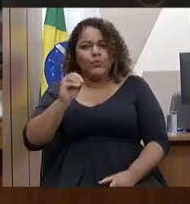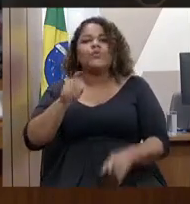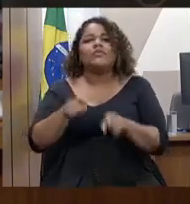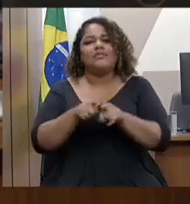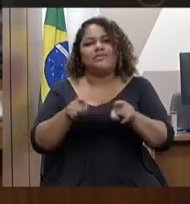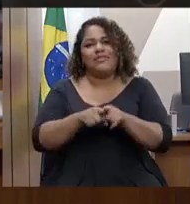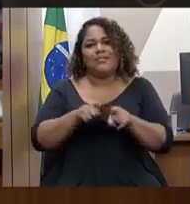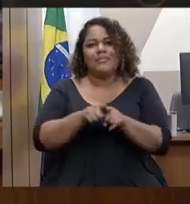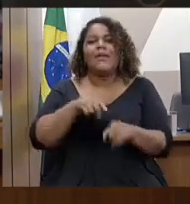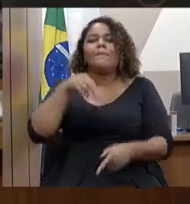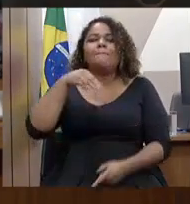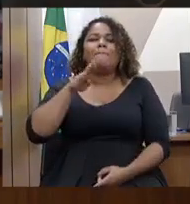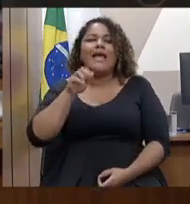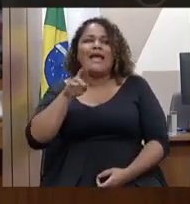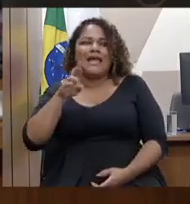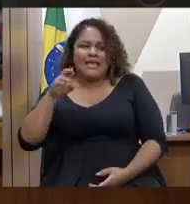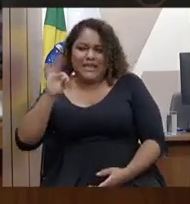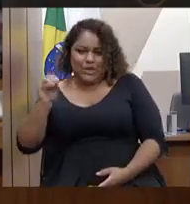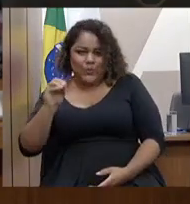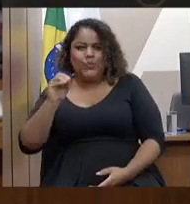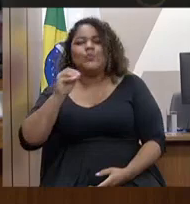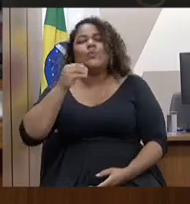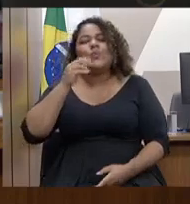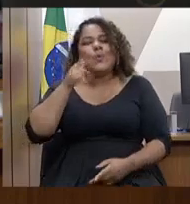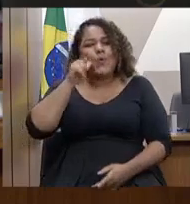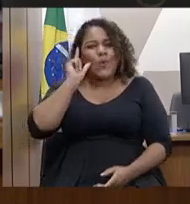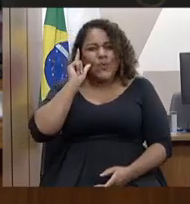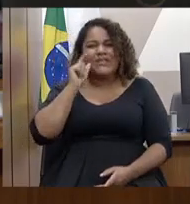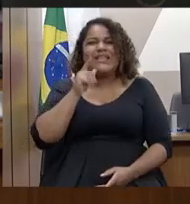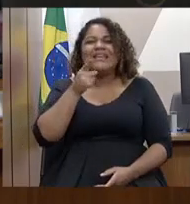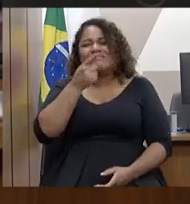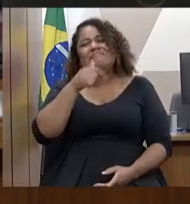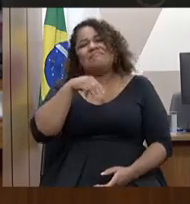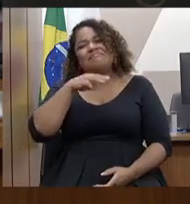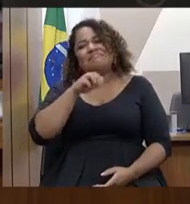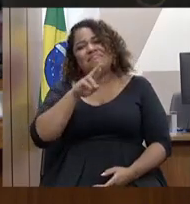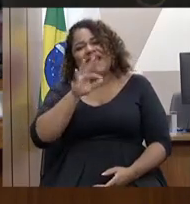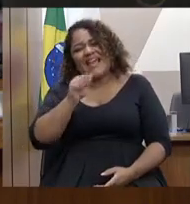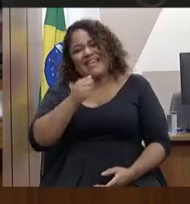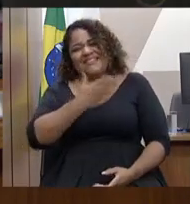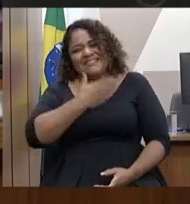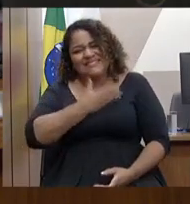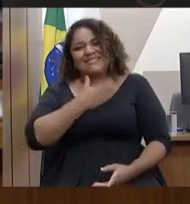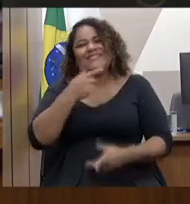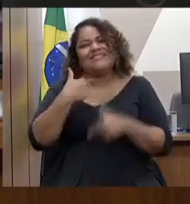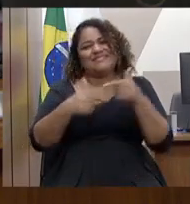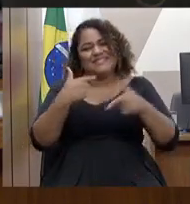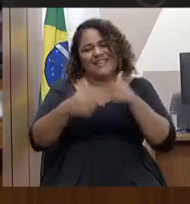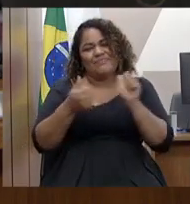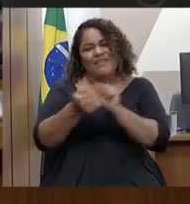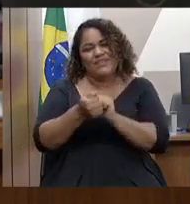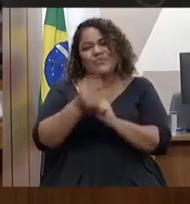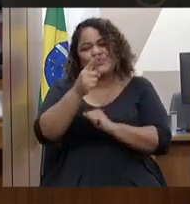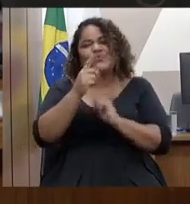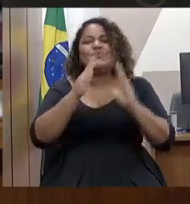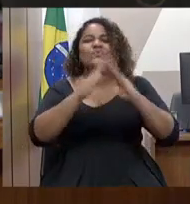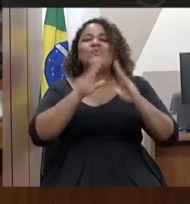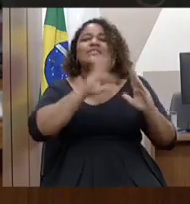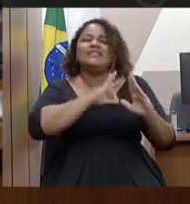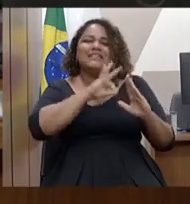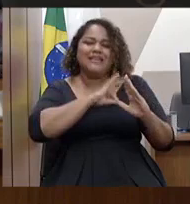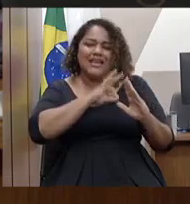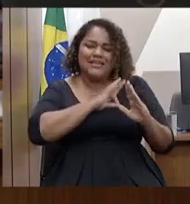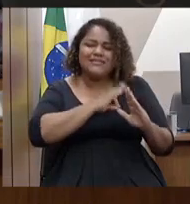esteve presente ontem A nossa querida Marta quando era da fundação que eu trabalhei durante um ano e meio na Delegacia Regional do Trabalho e